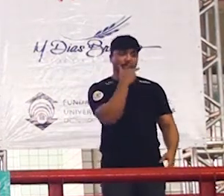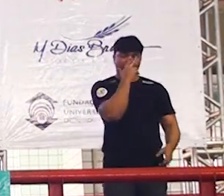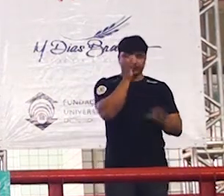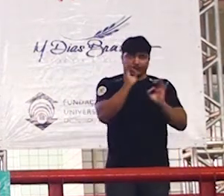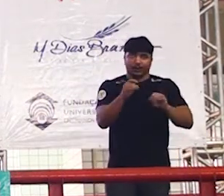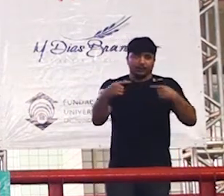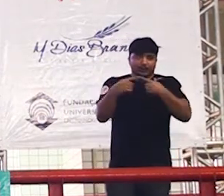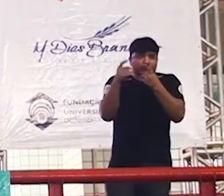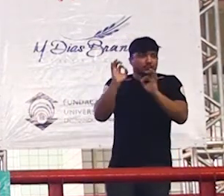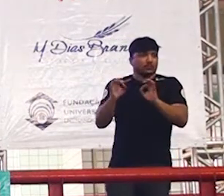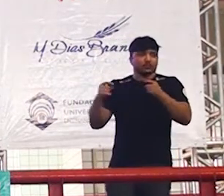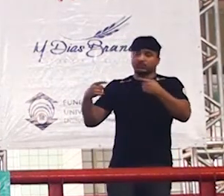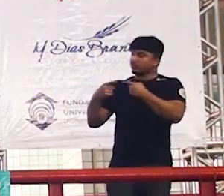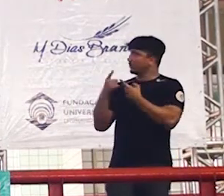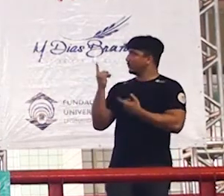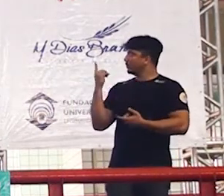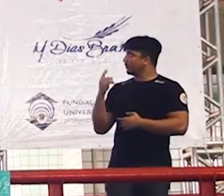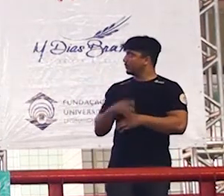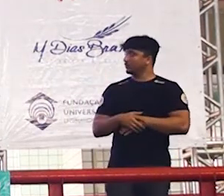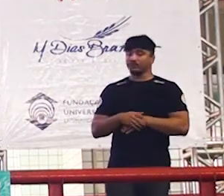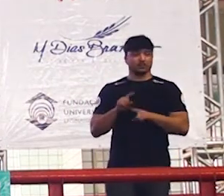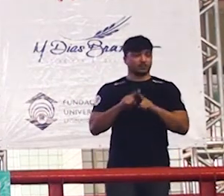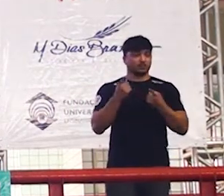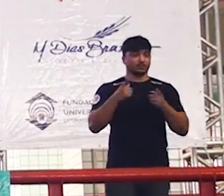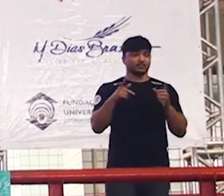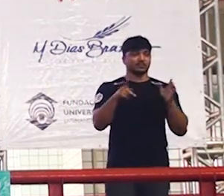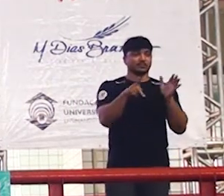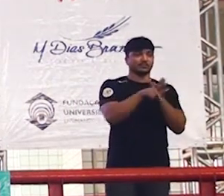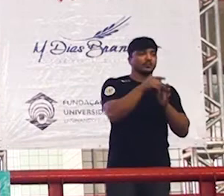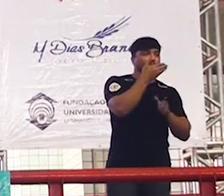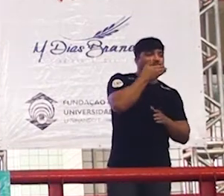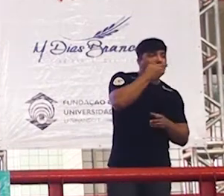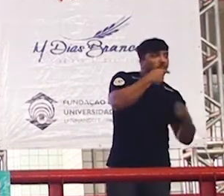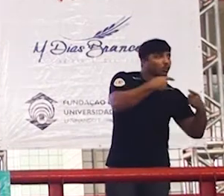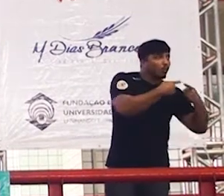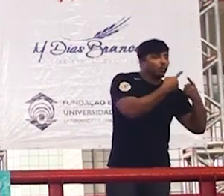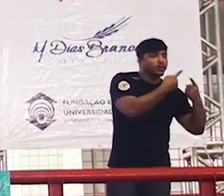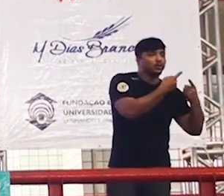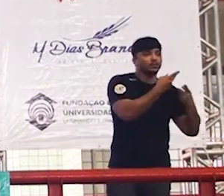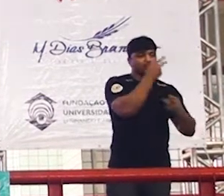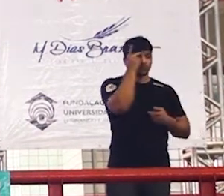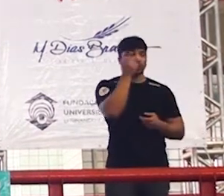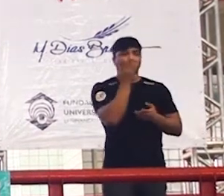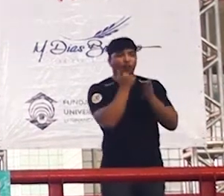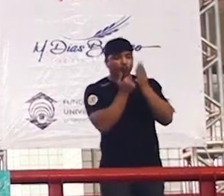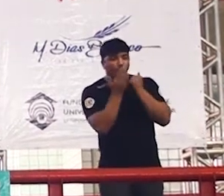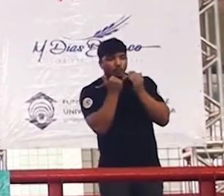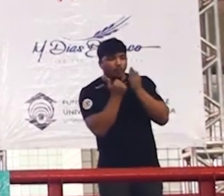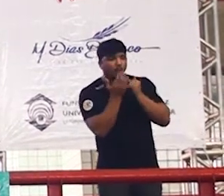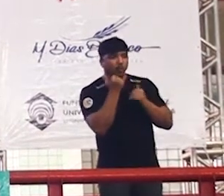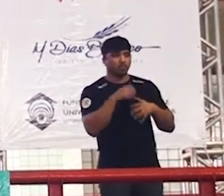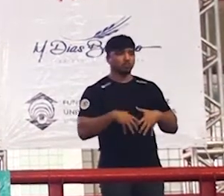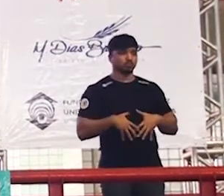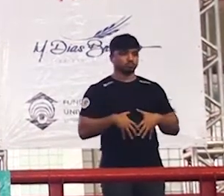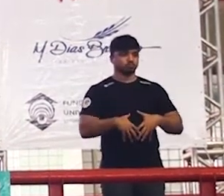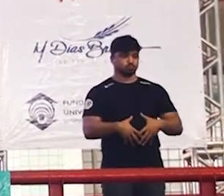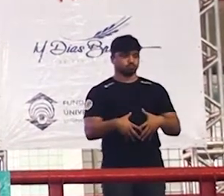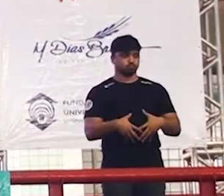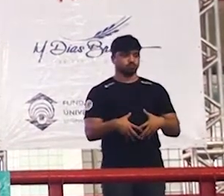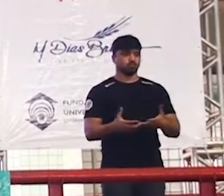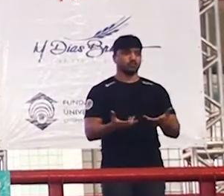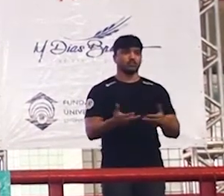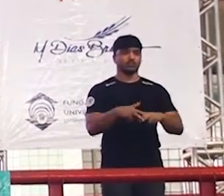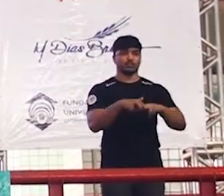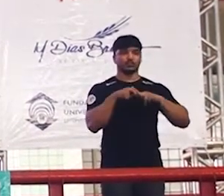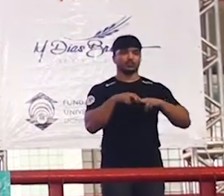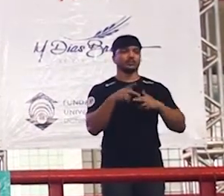açúcar. Mas esse saco de açúcar remete à imagem corporal de quem come, de quem consome muito açúcar. E aí